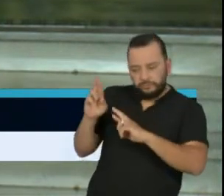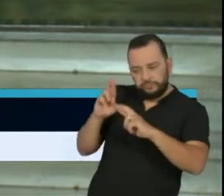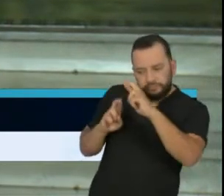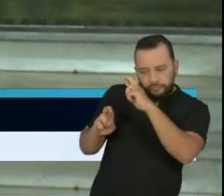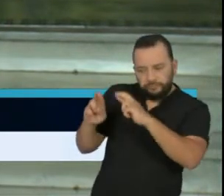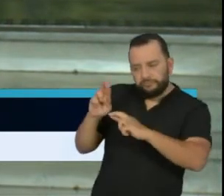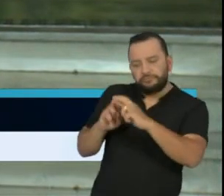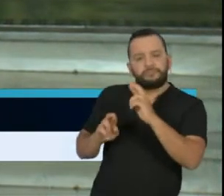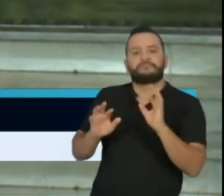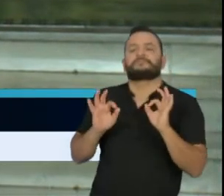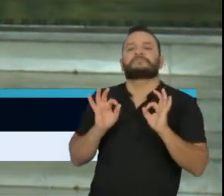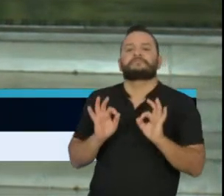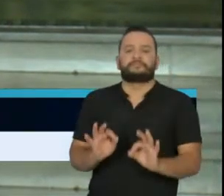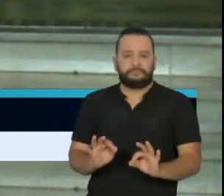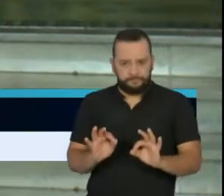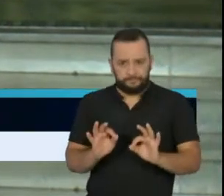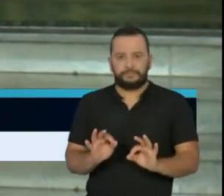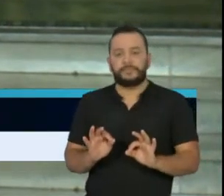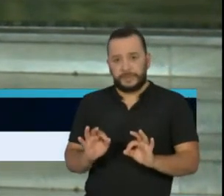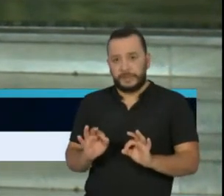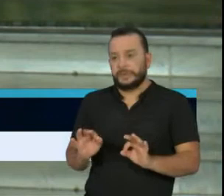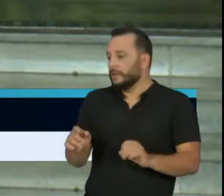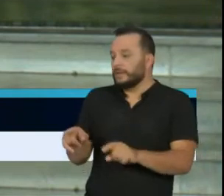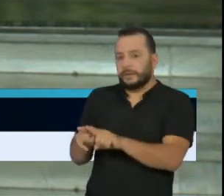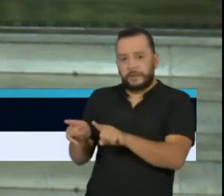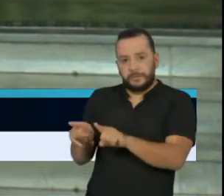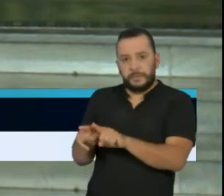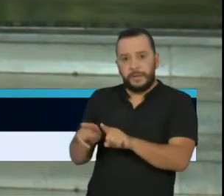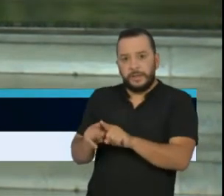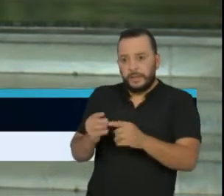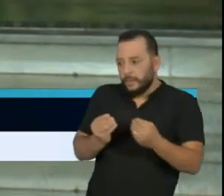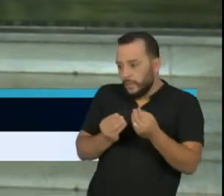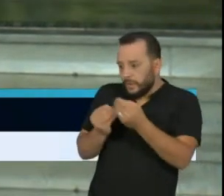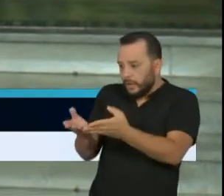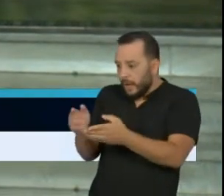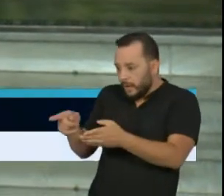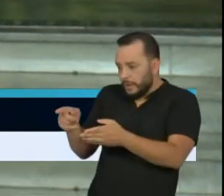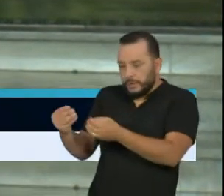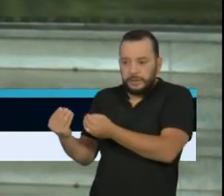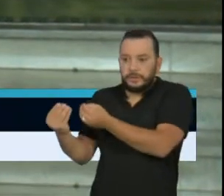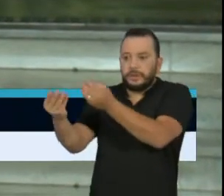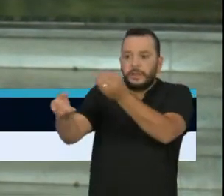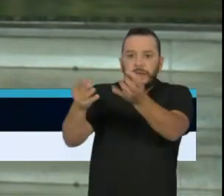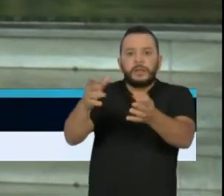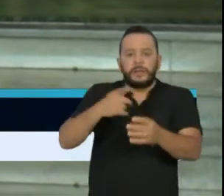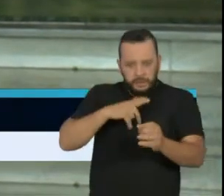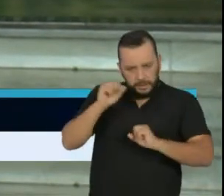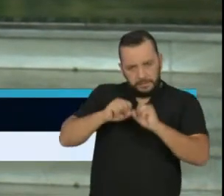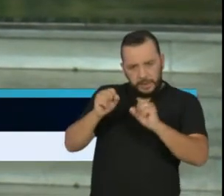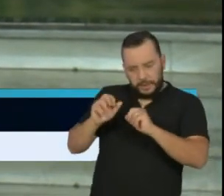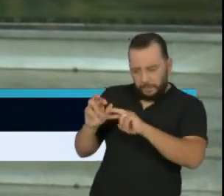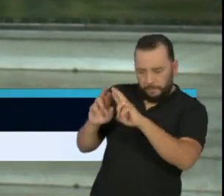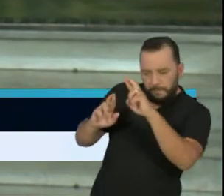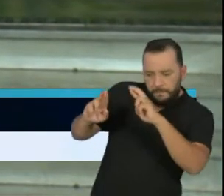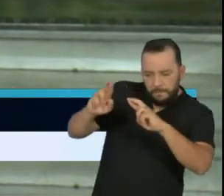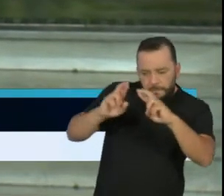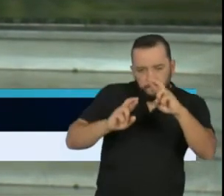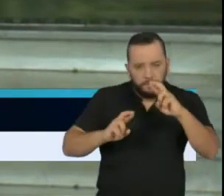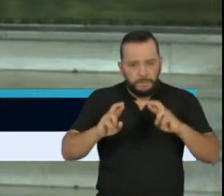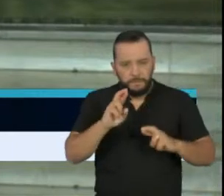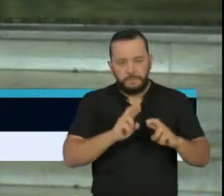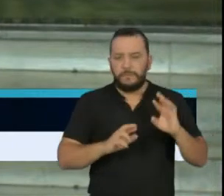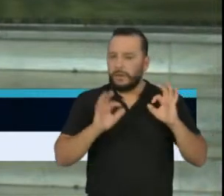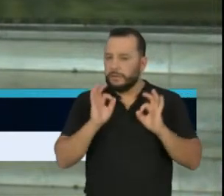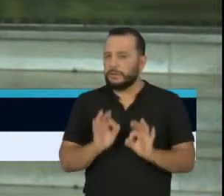sua entrega, como também para a chegada dessas doações a quem mais precisa.